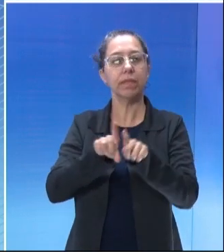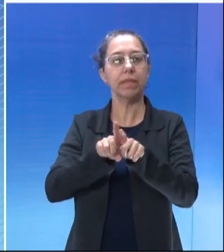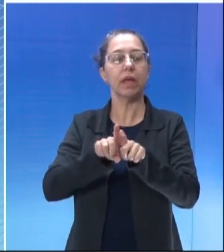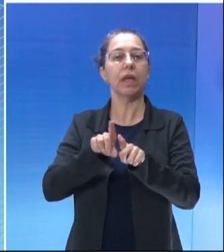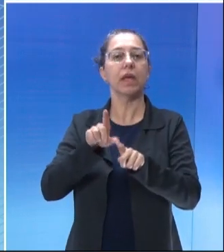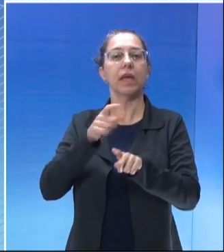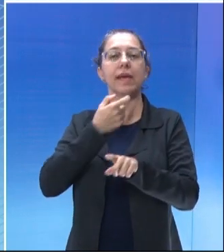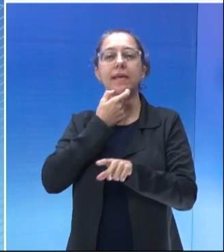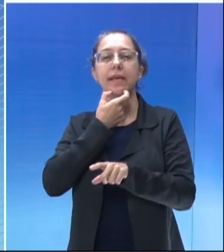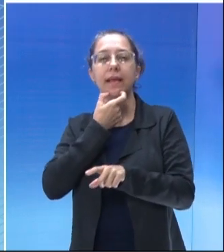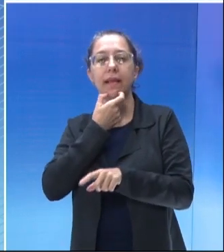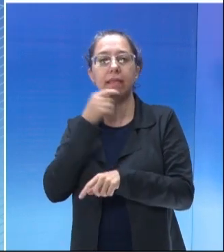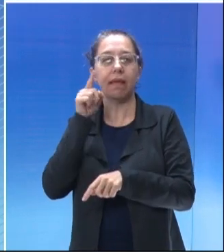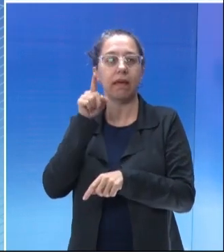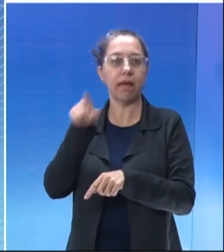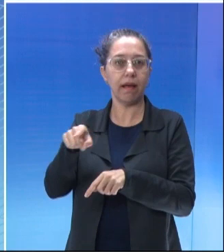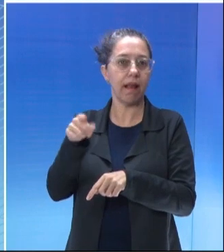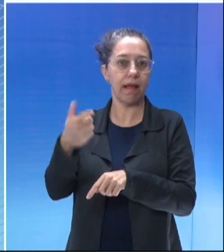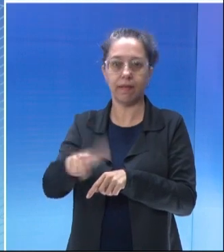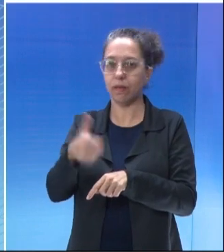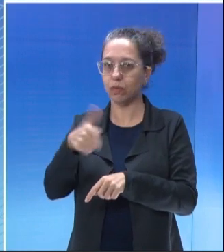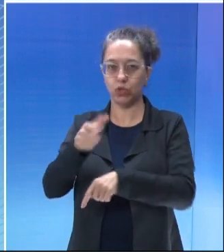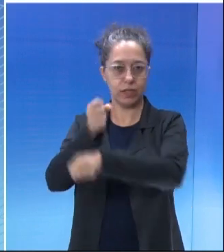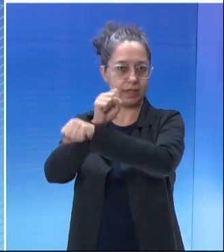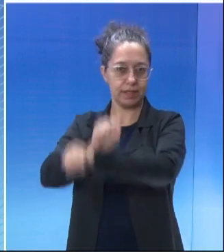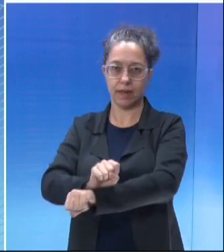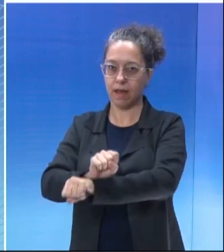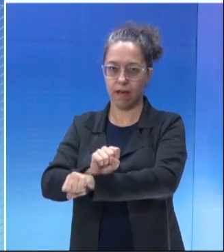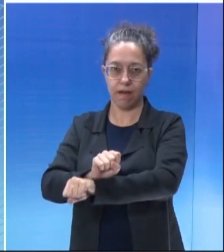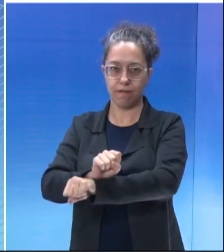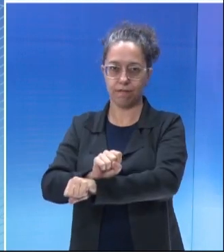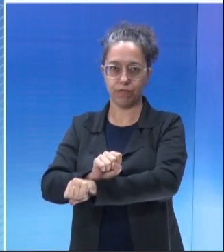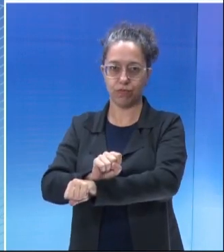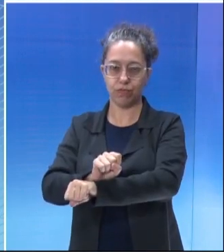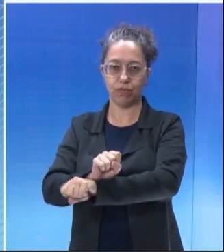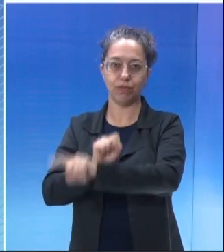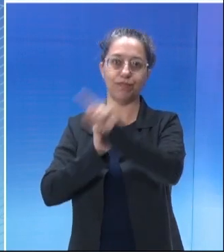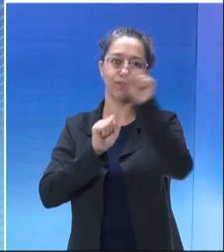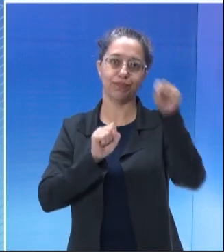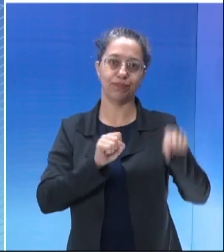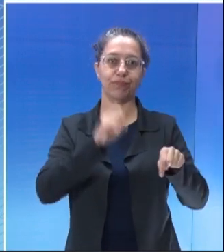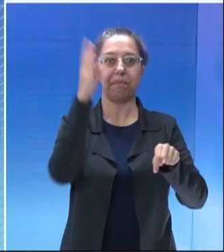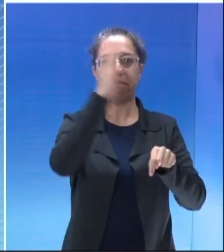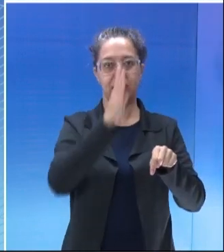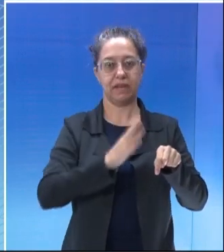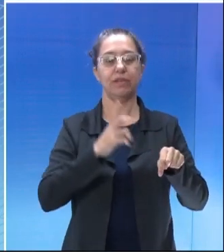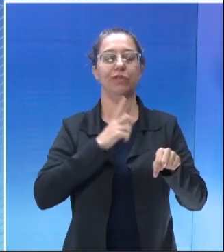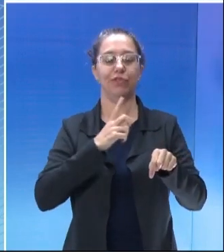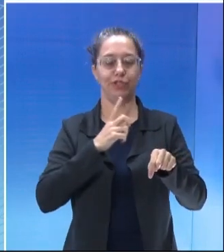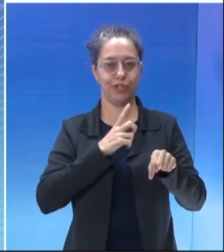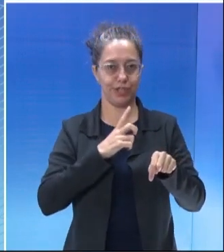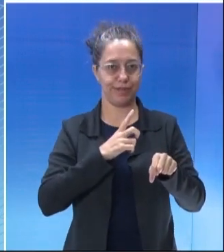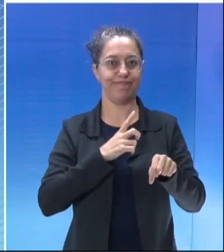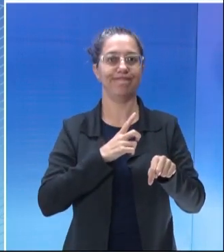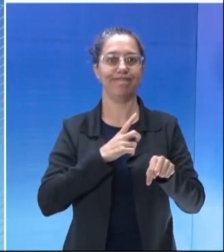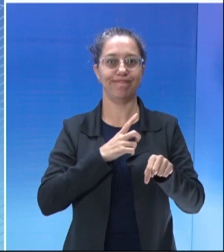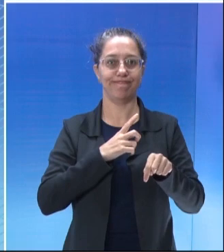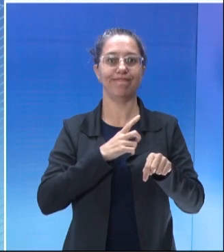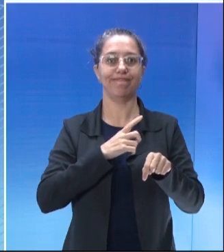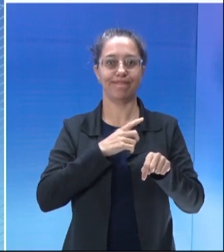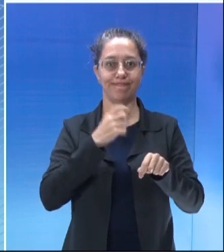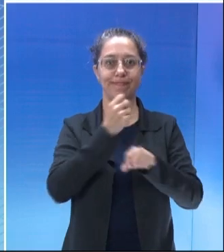não existia mais trabalhadores escravos, o Brasil ainda se utilizava muito da mão de obra escrava. Esse processo de abolição